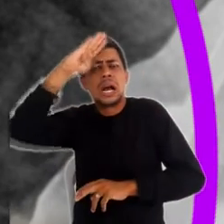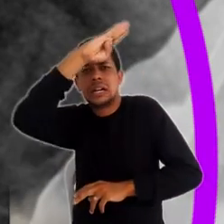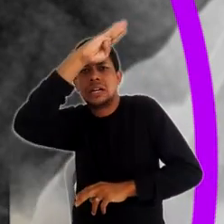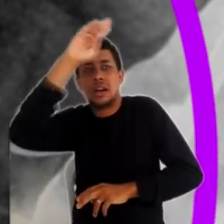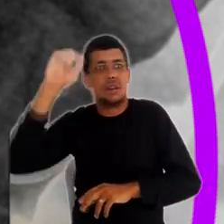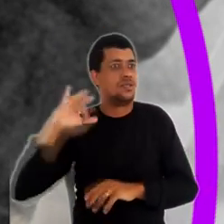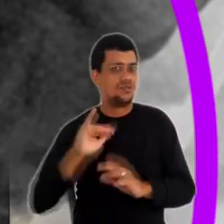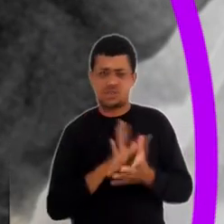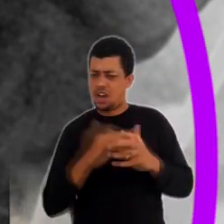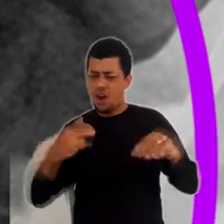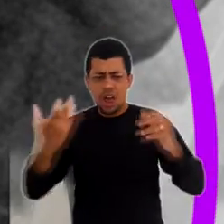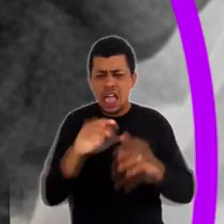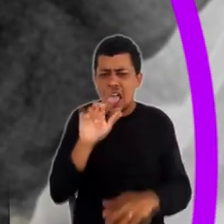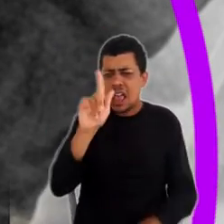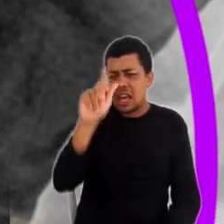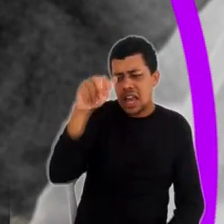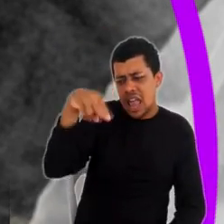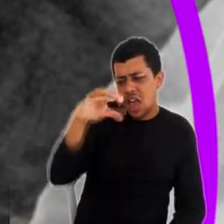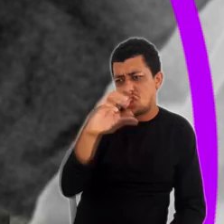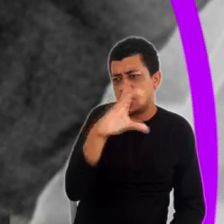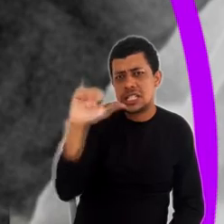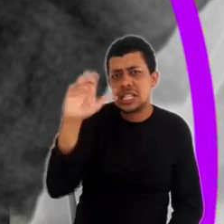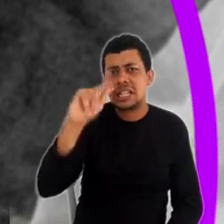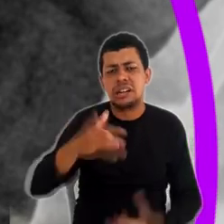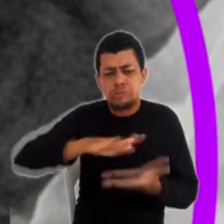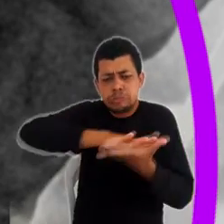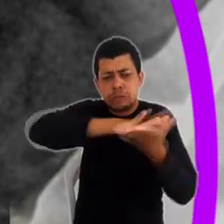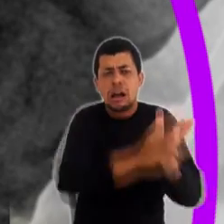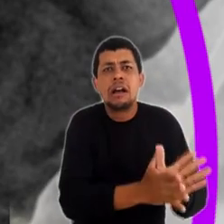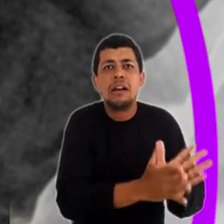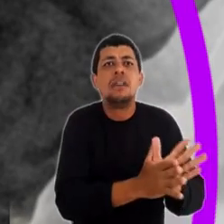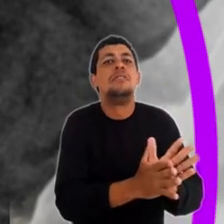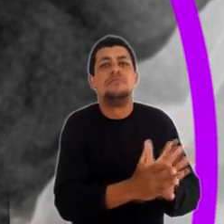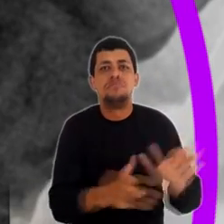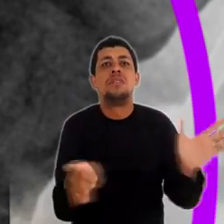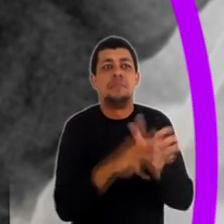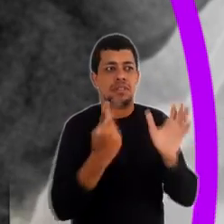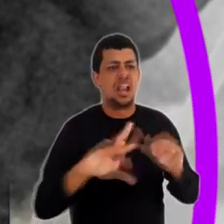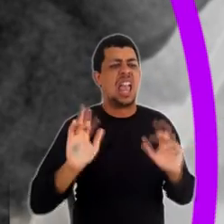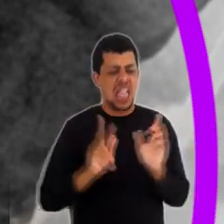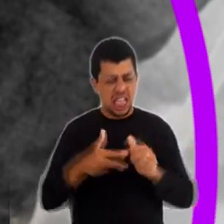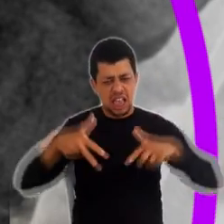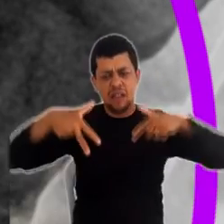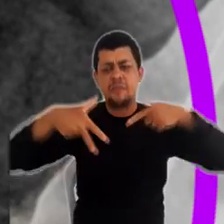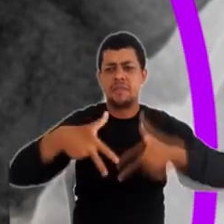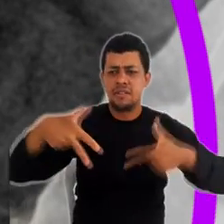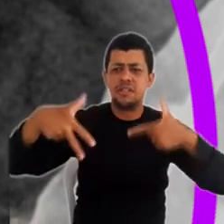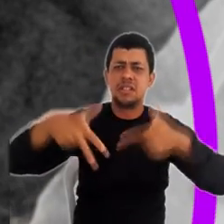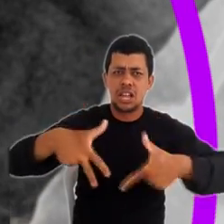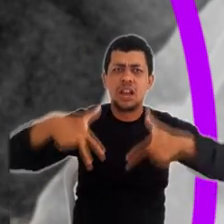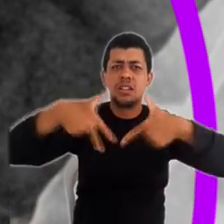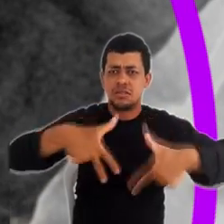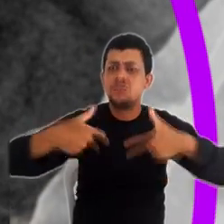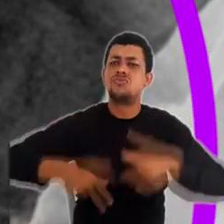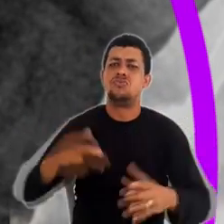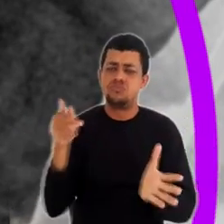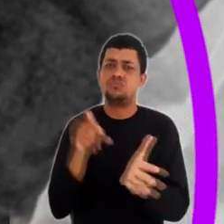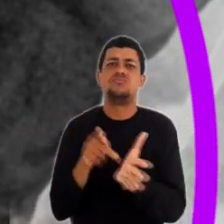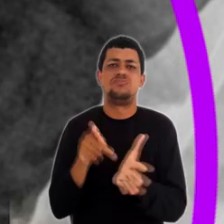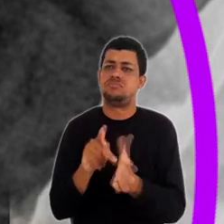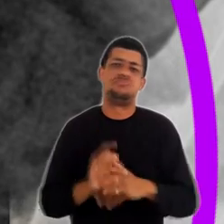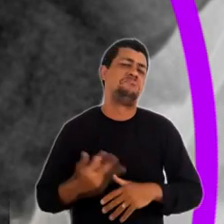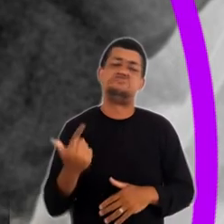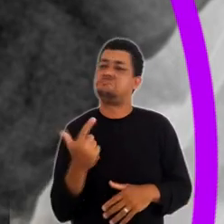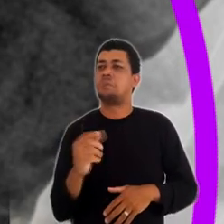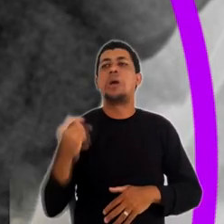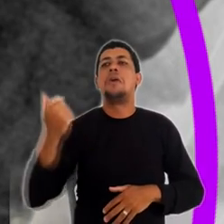lancei com genocida ali no meio também, porque é isso, olha, militando, gente, é isso, não tem outra